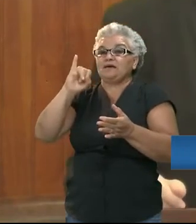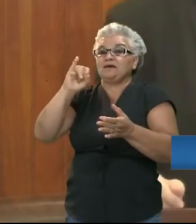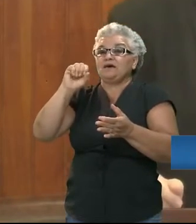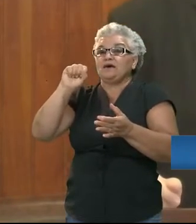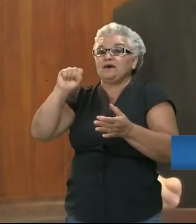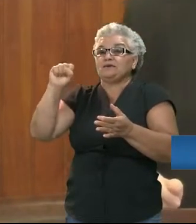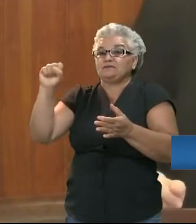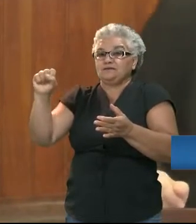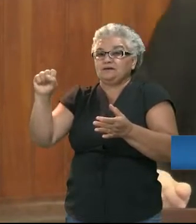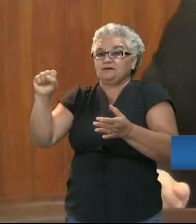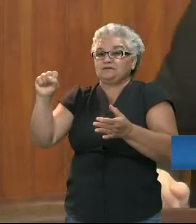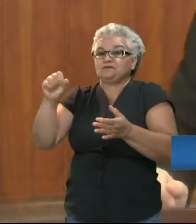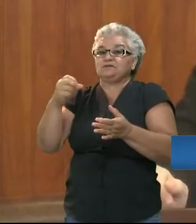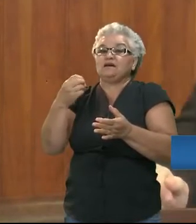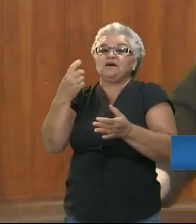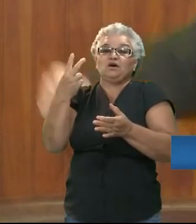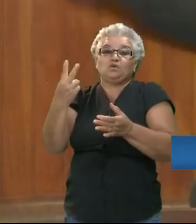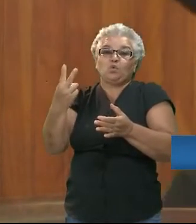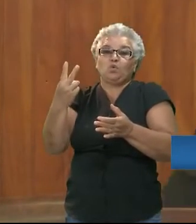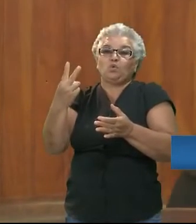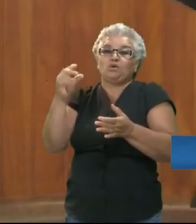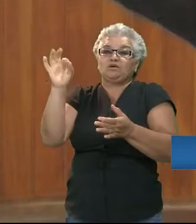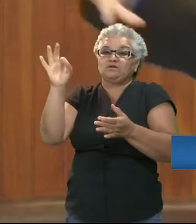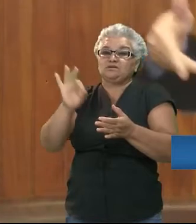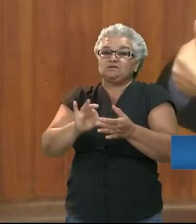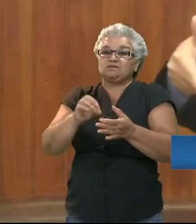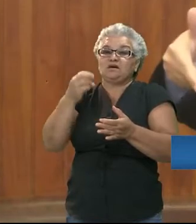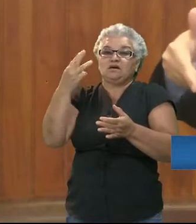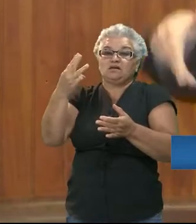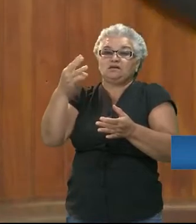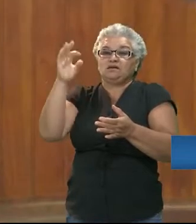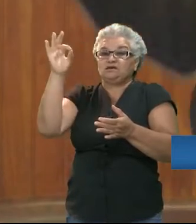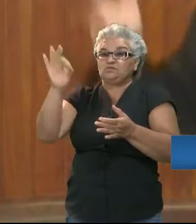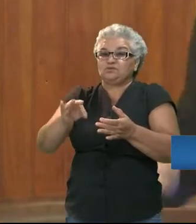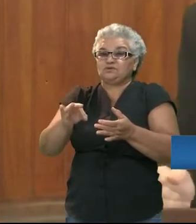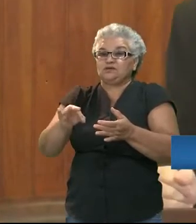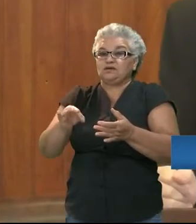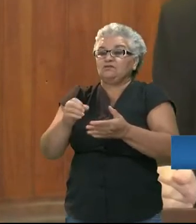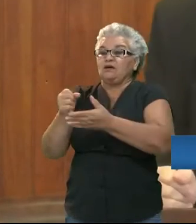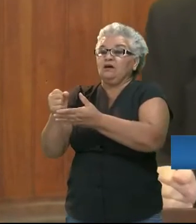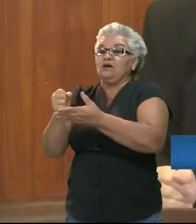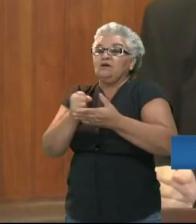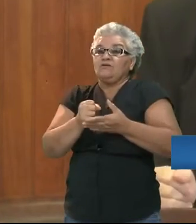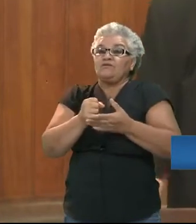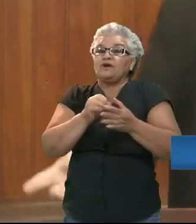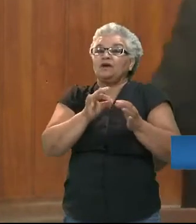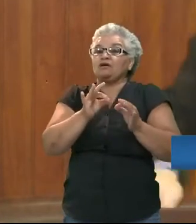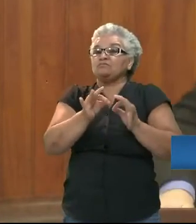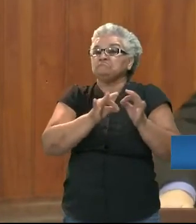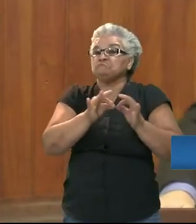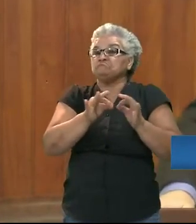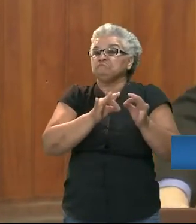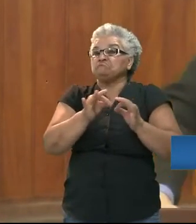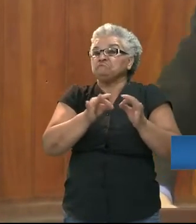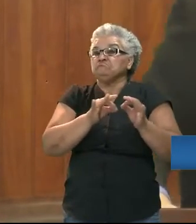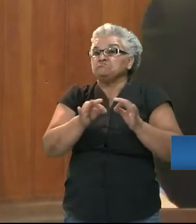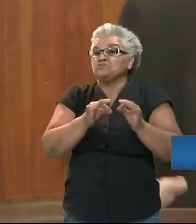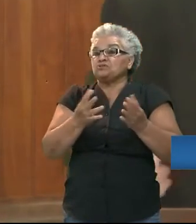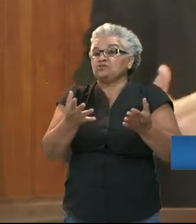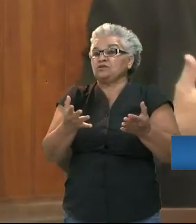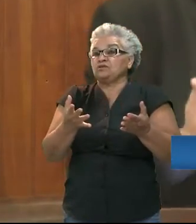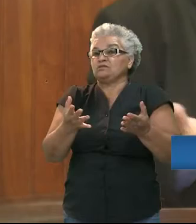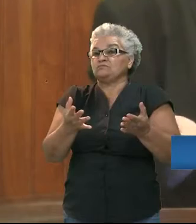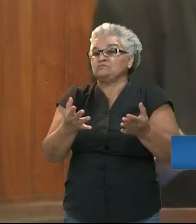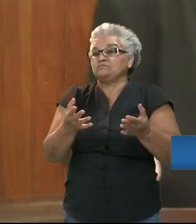que seja 2% ou 3% e vai vir um projeto para cá, para passar para 5%, sem que tenhamos que fazer 2 audiências.